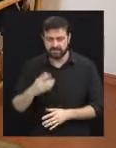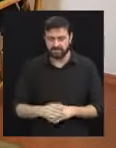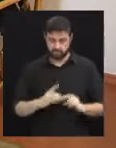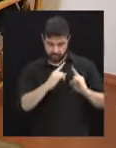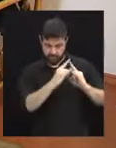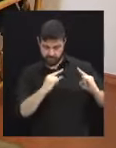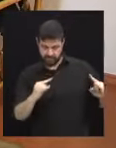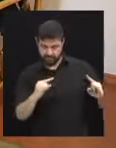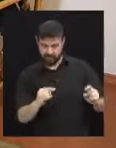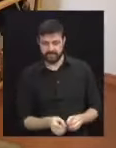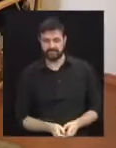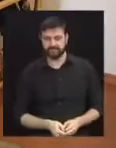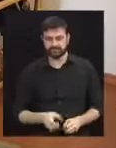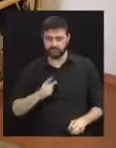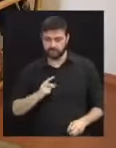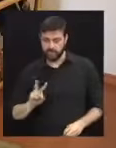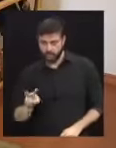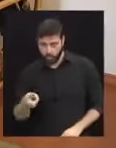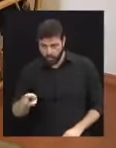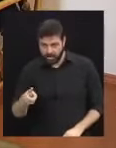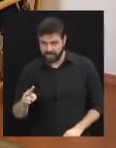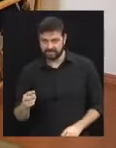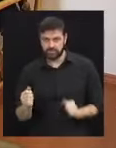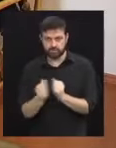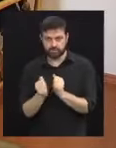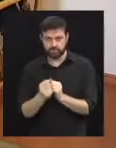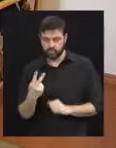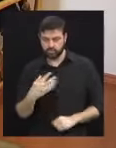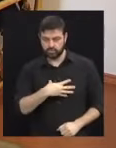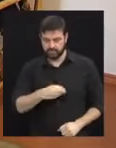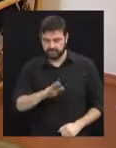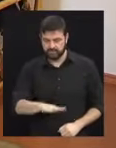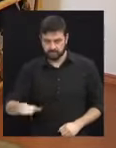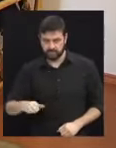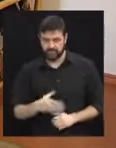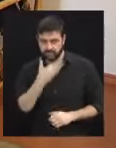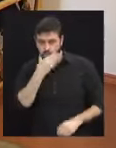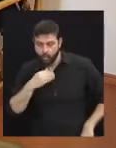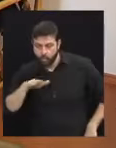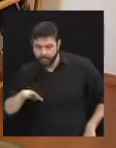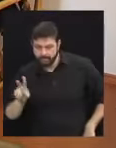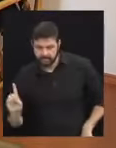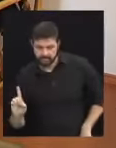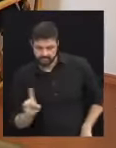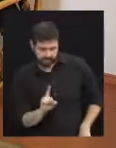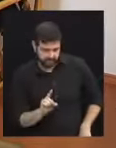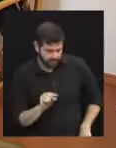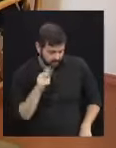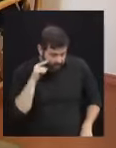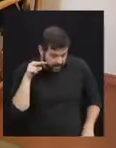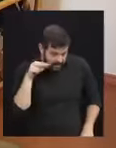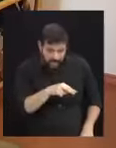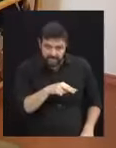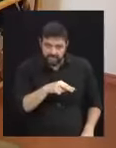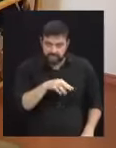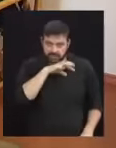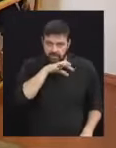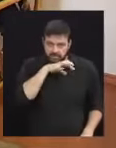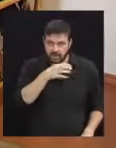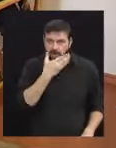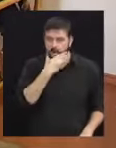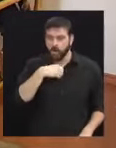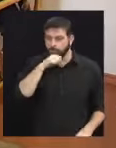feira, que foi um casal com 2 crianças, e o menino, quando ele recebeu o animal, o pai